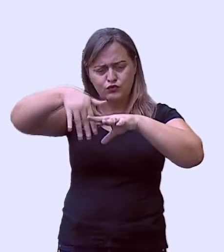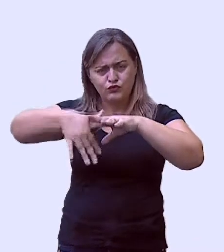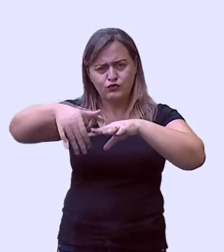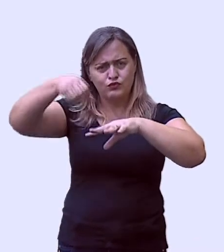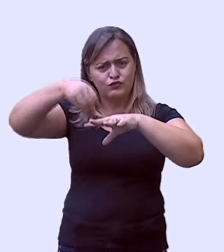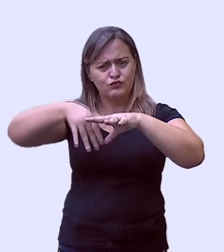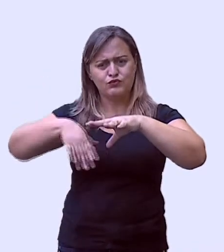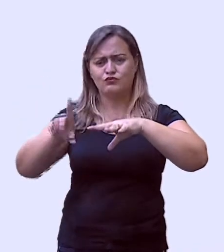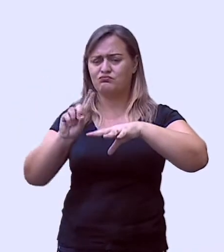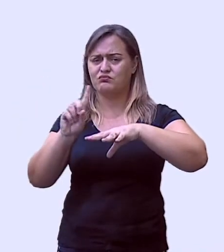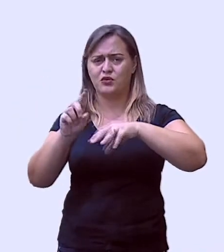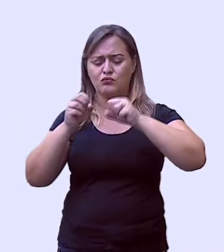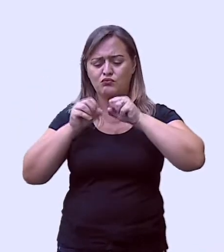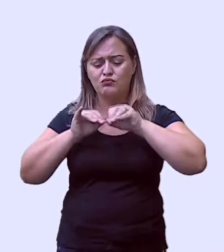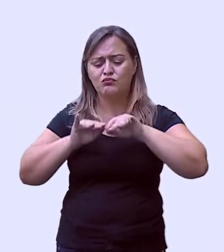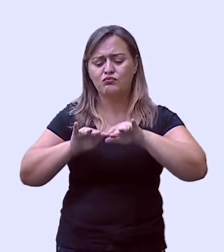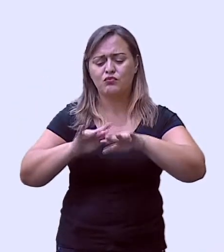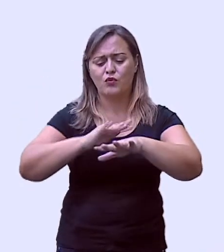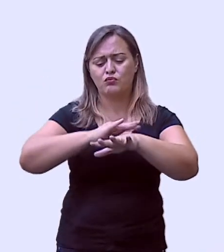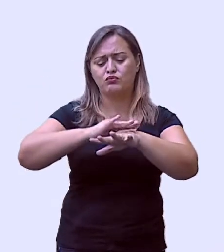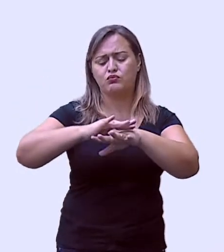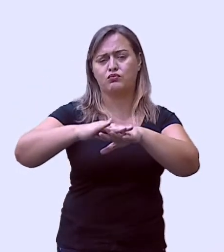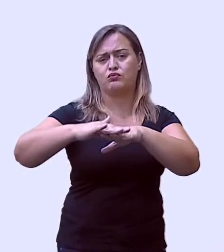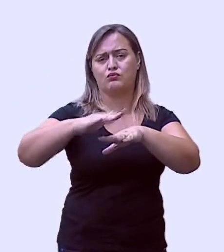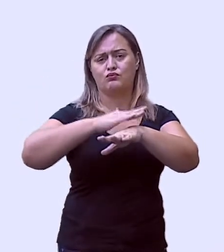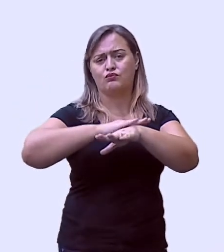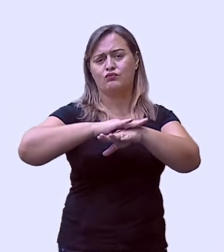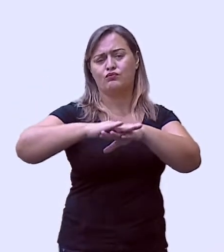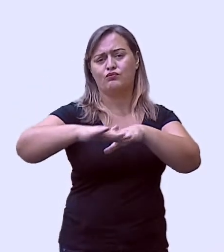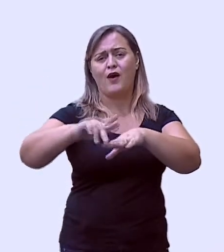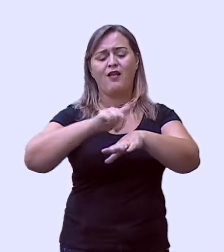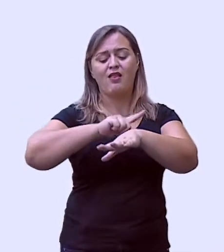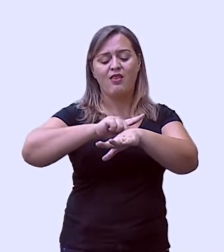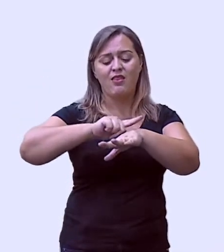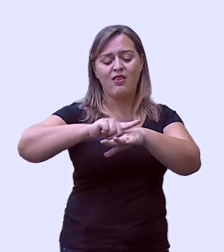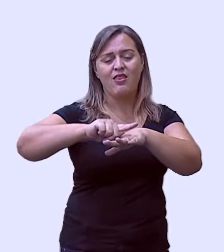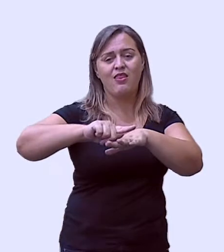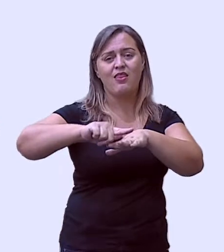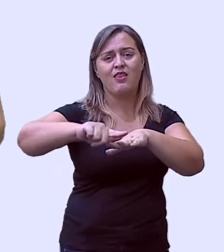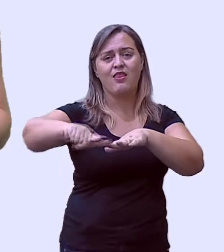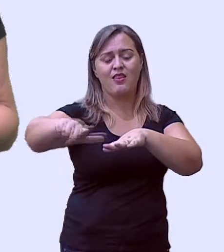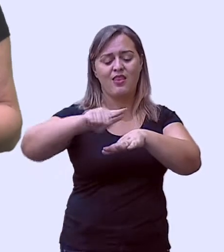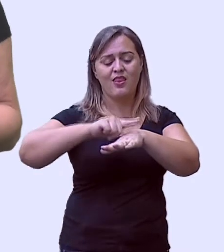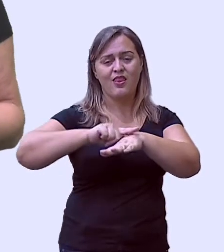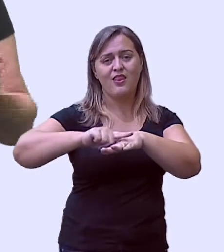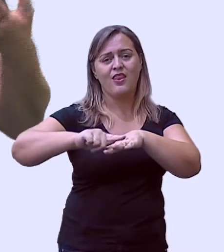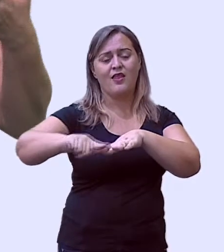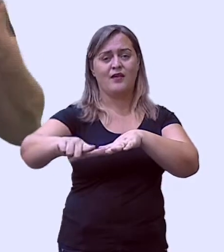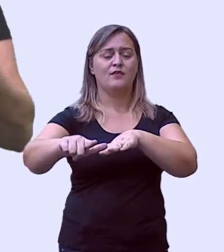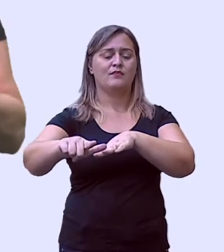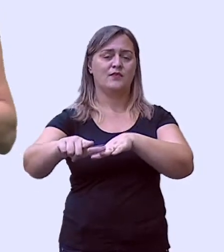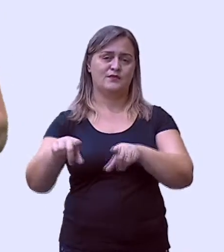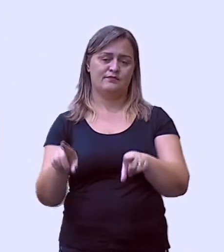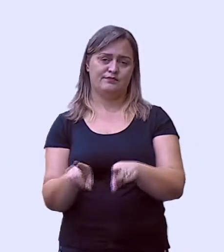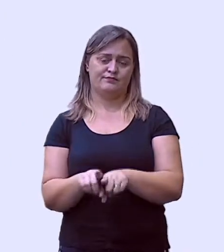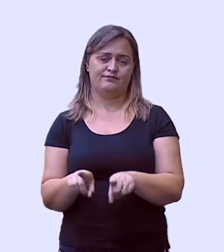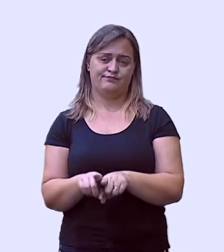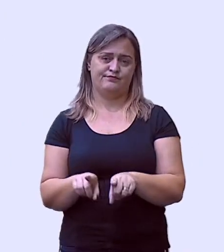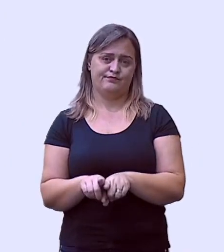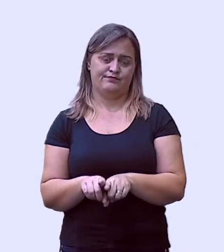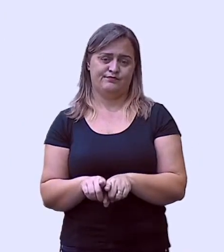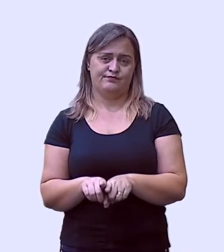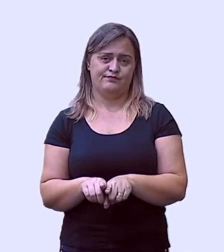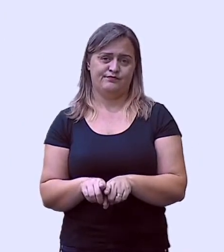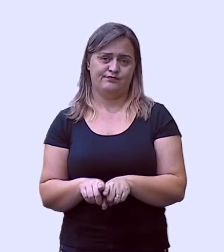vai acabar com essa coraça, vai limpar este solo, mas também vai permitir a entrada